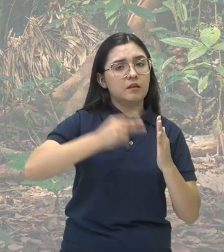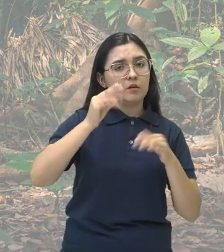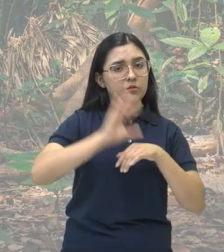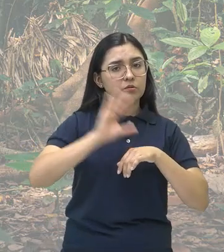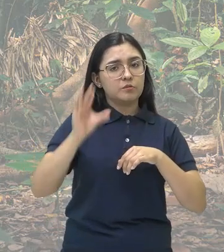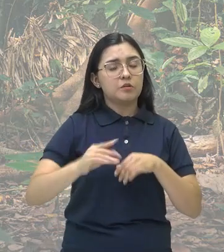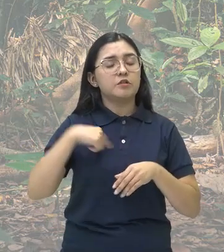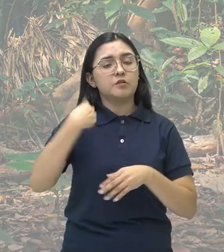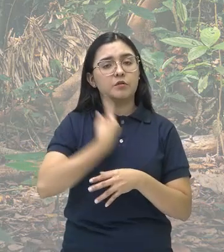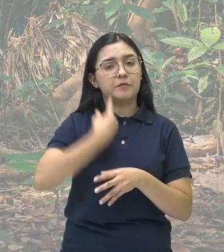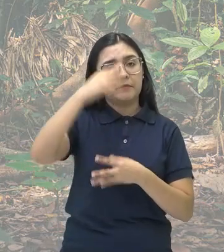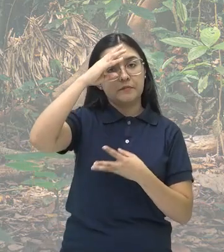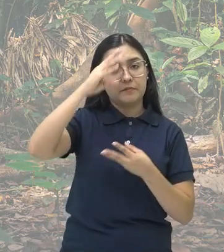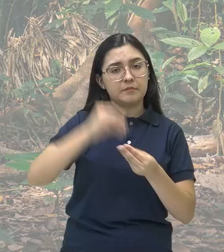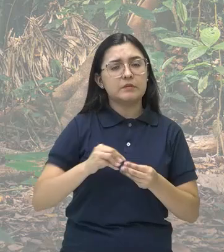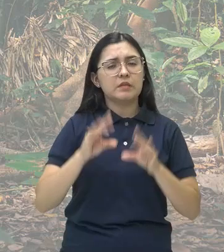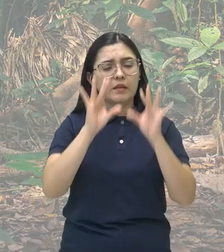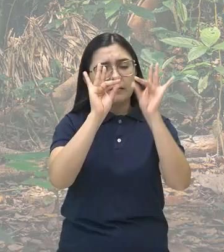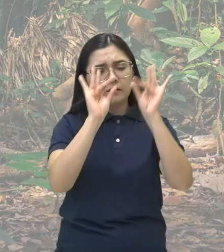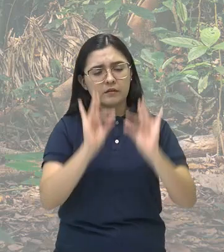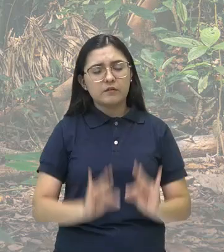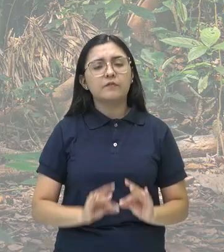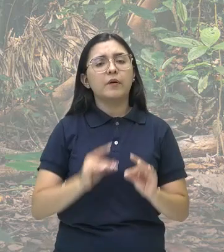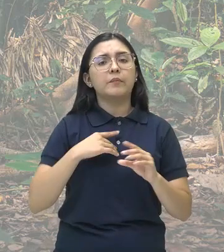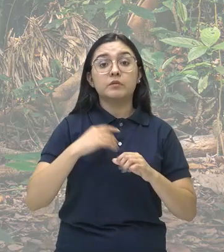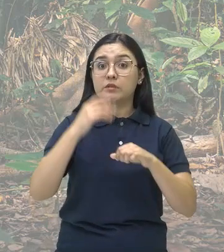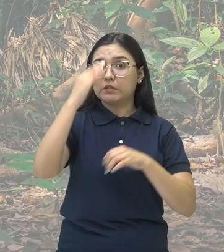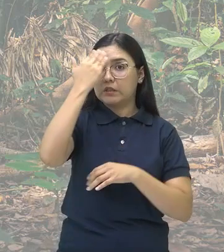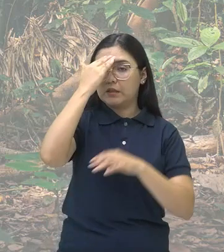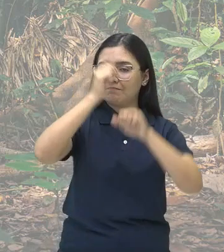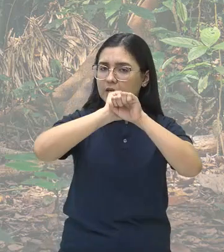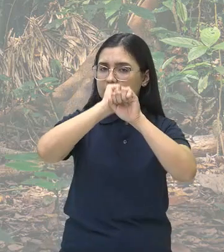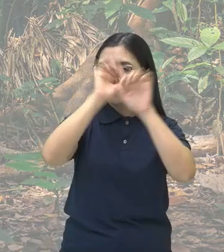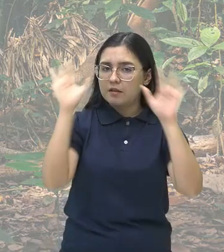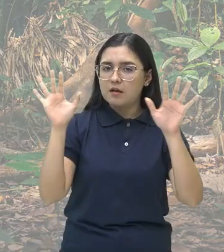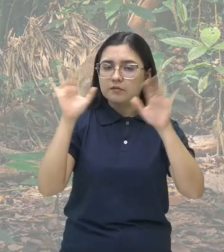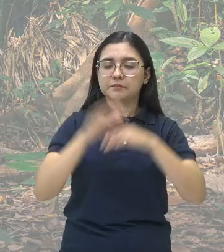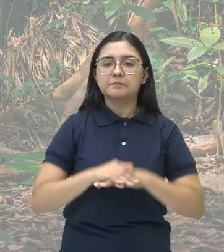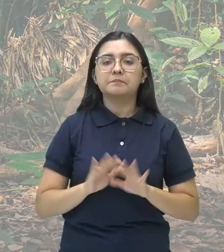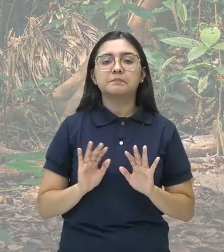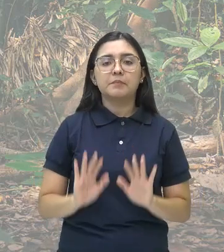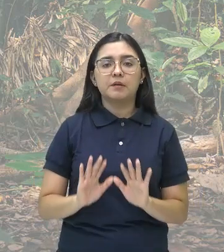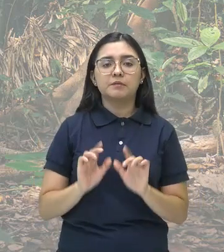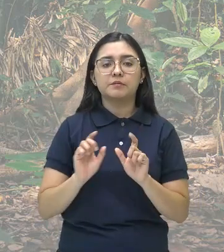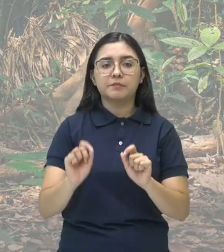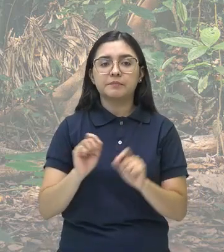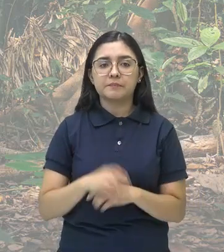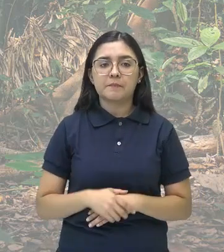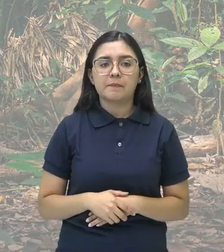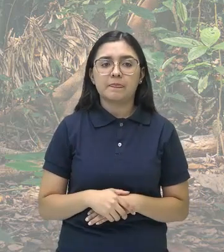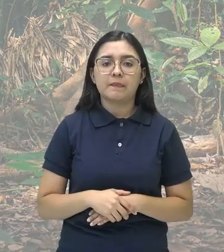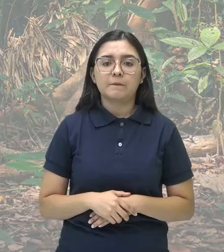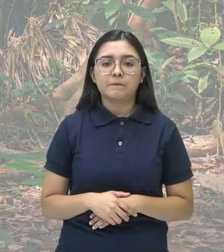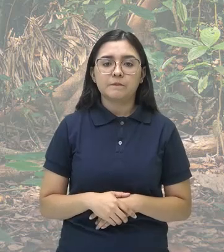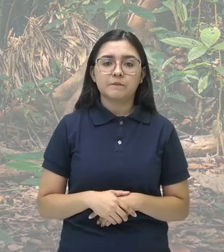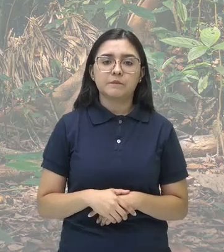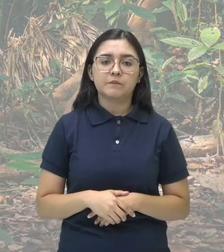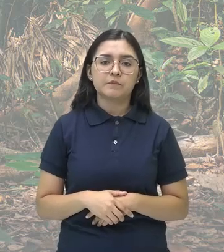pouquinho isso daí. E se a gente esmiuçar um pouquinho, vamos entender melhor ainda, tá? Só que,